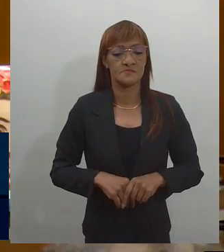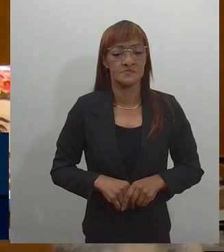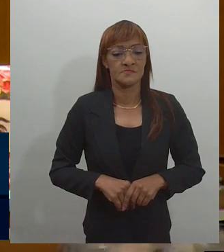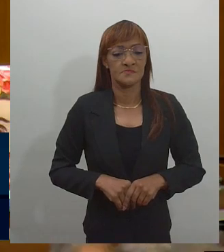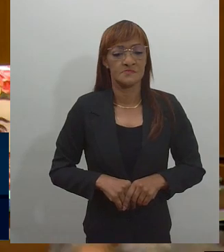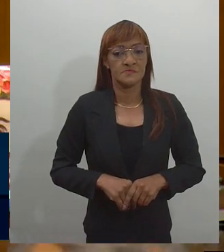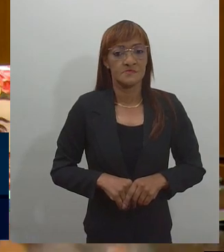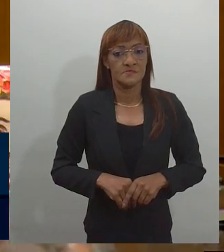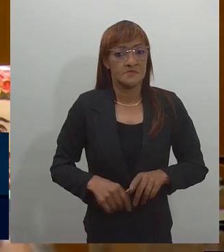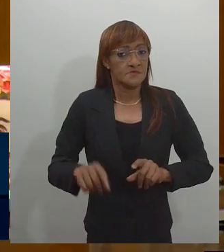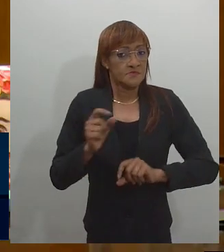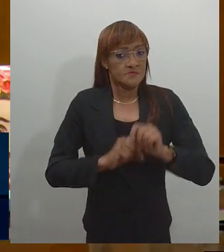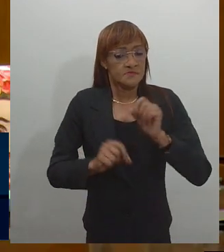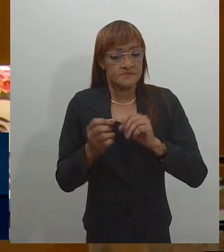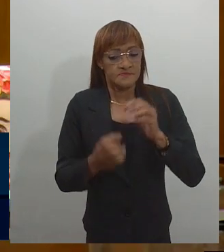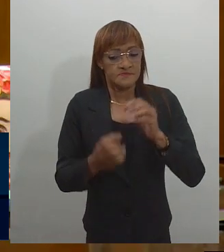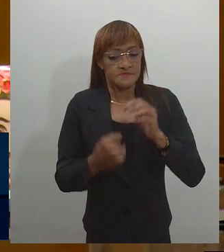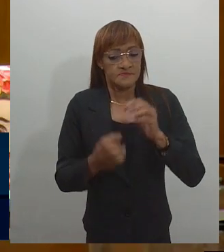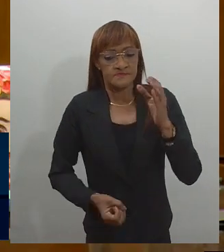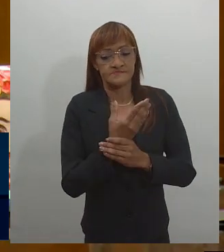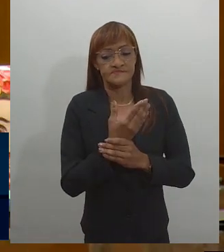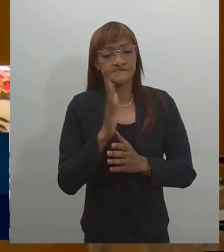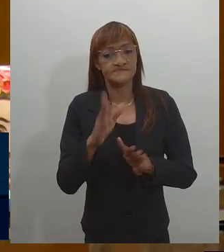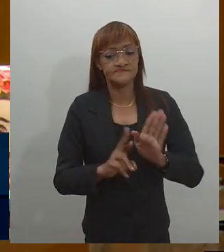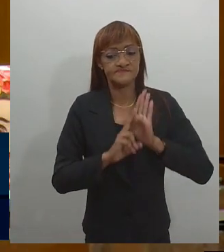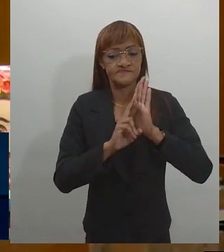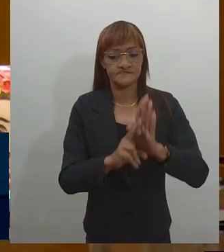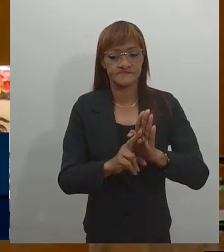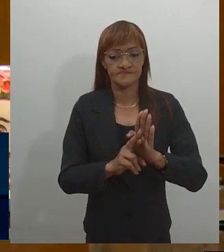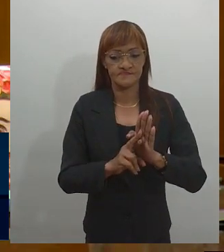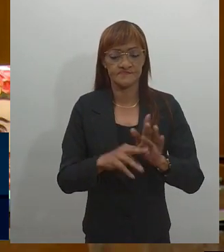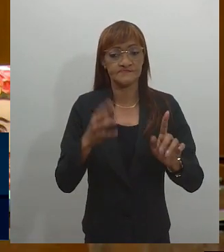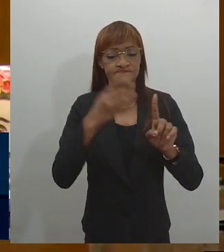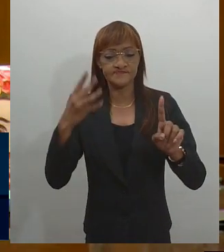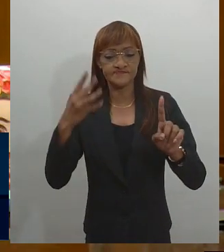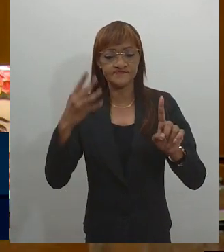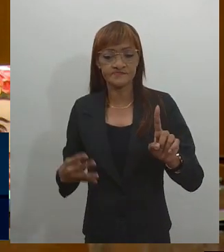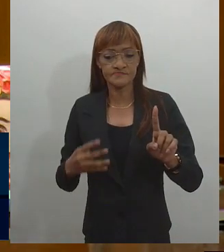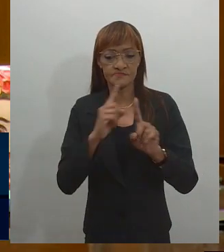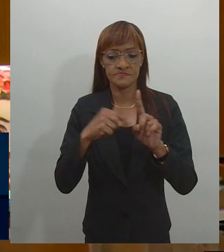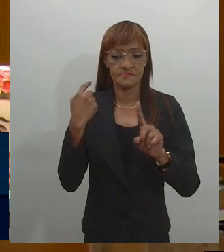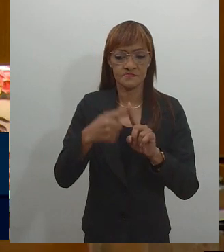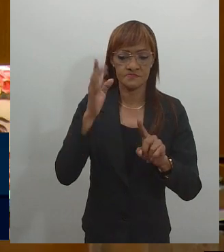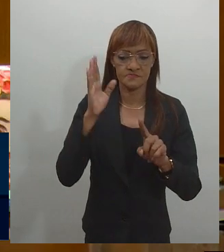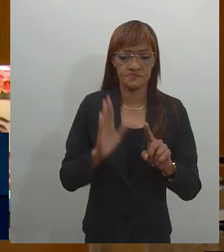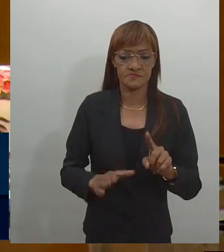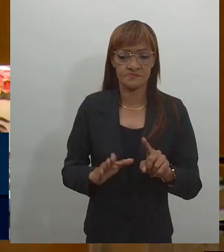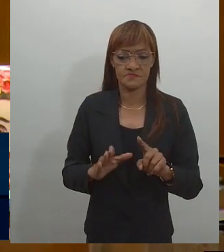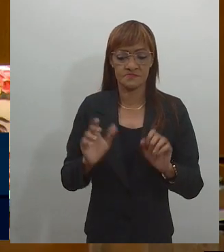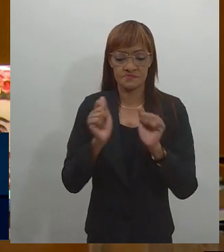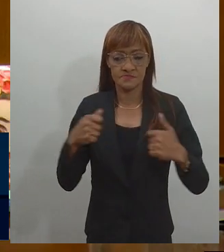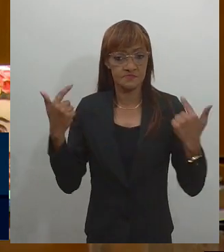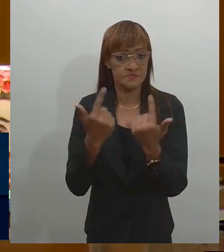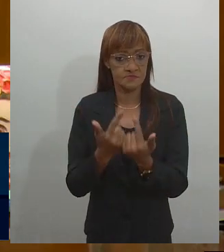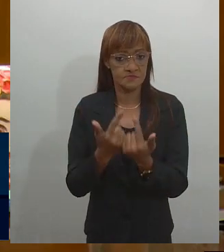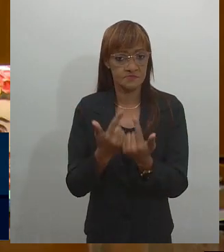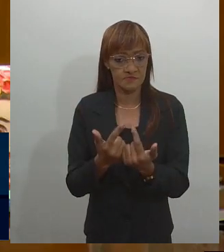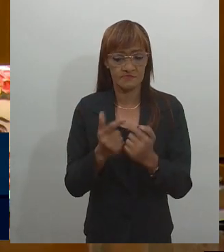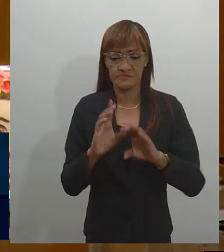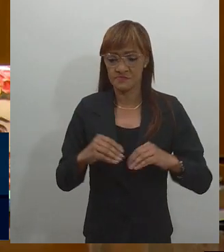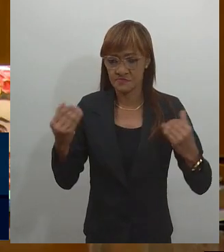frente parlamentares LGBTQIA+, em suas casas legislativas, e consolidar